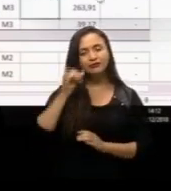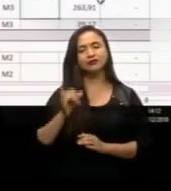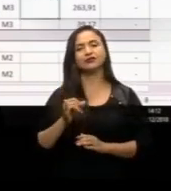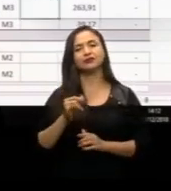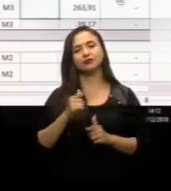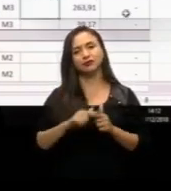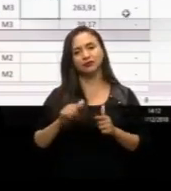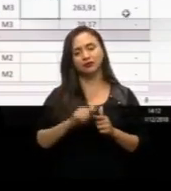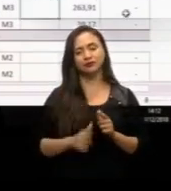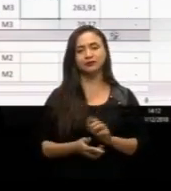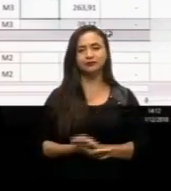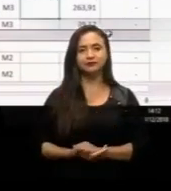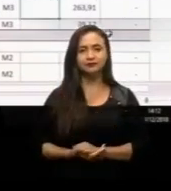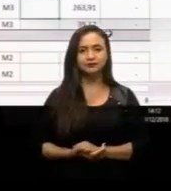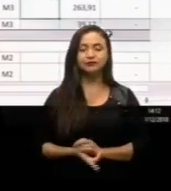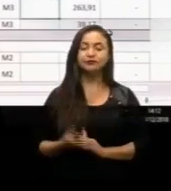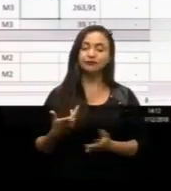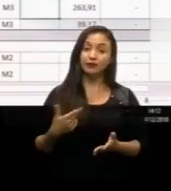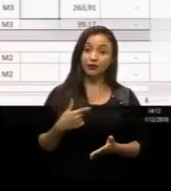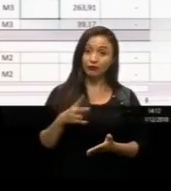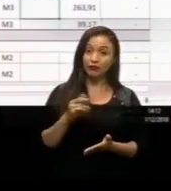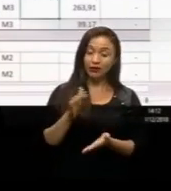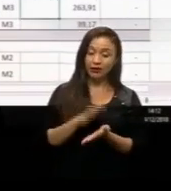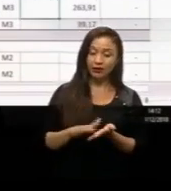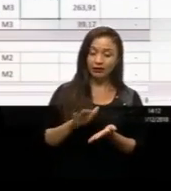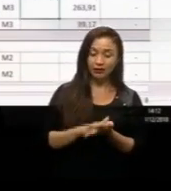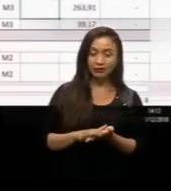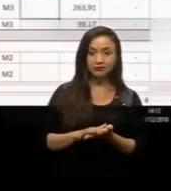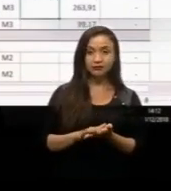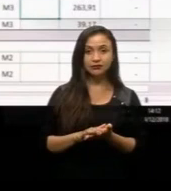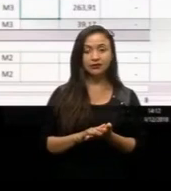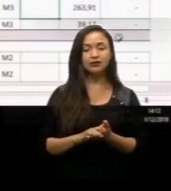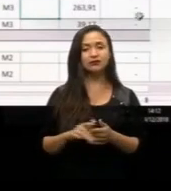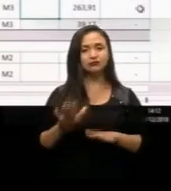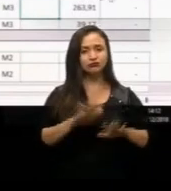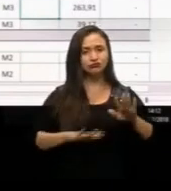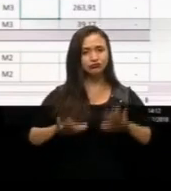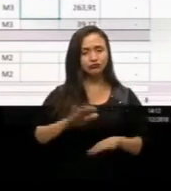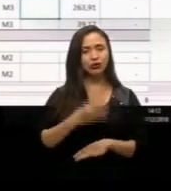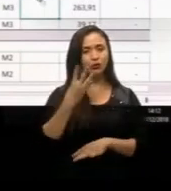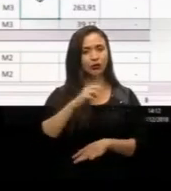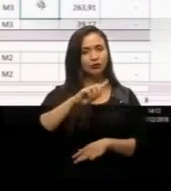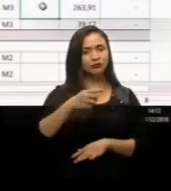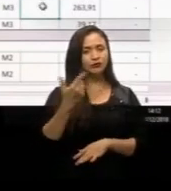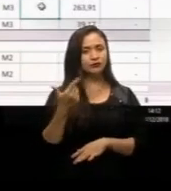1,10. Então, eu vou gastar, para fazer essa fundação, R$ 4,27